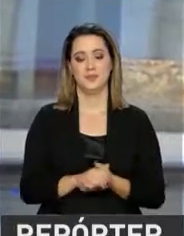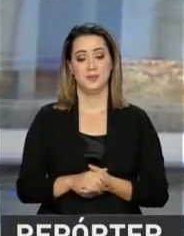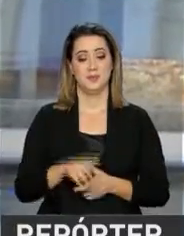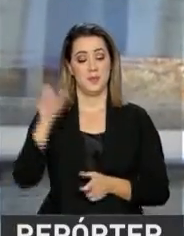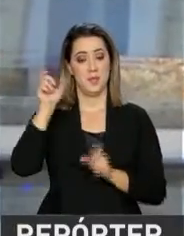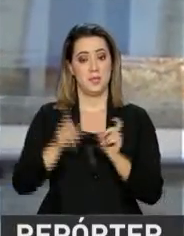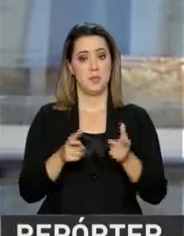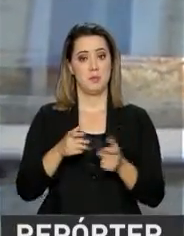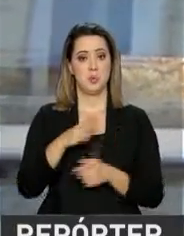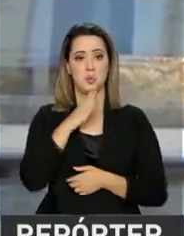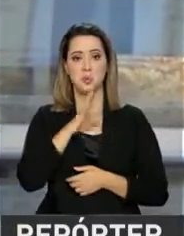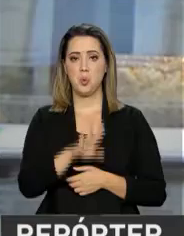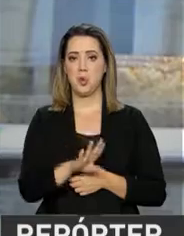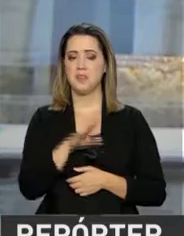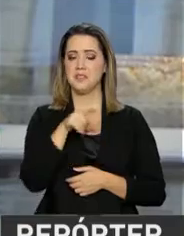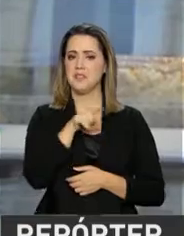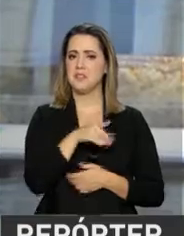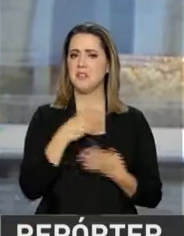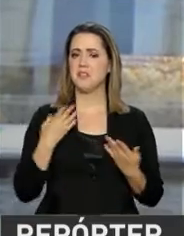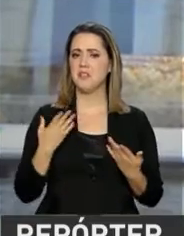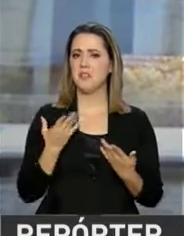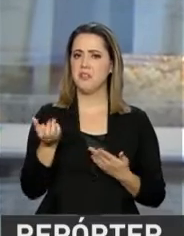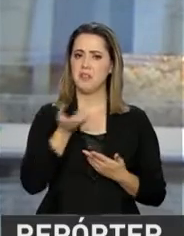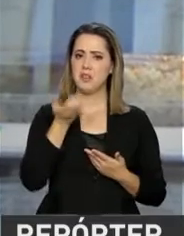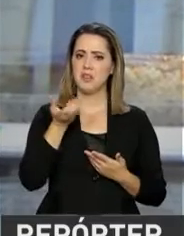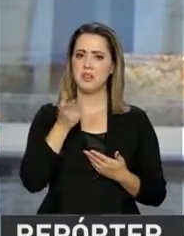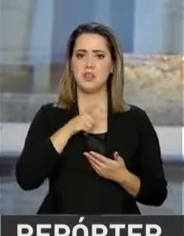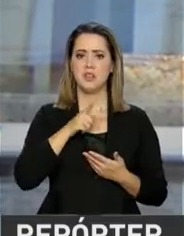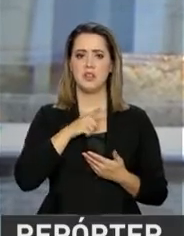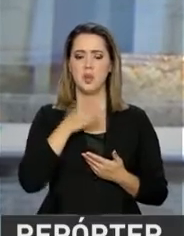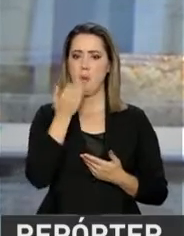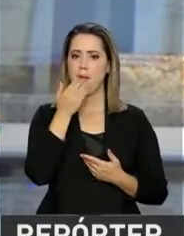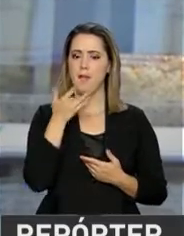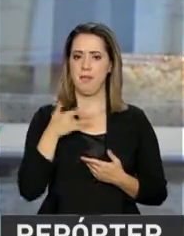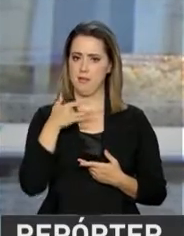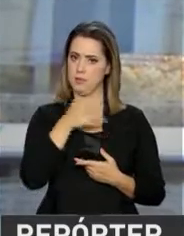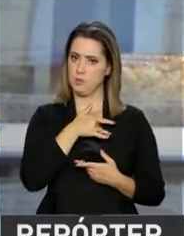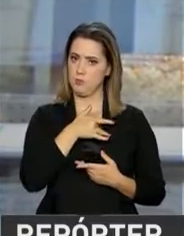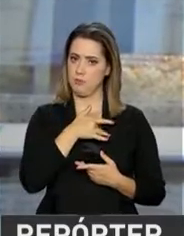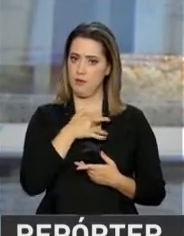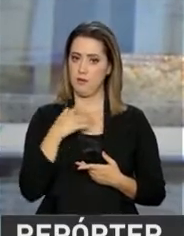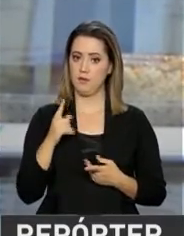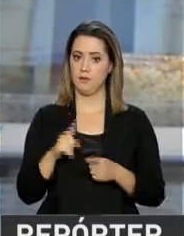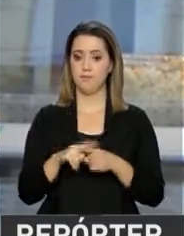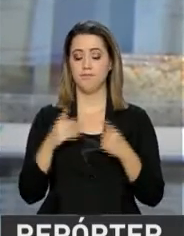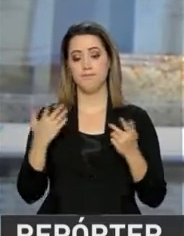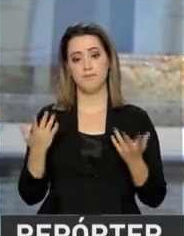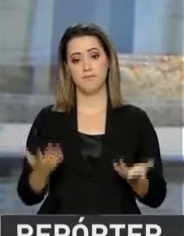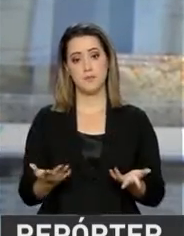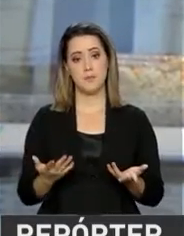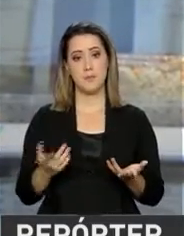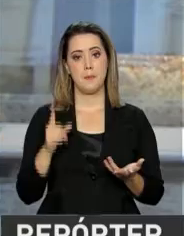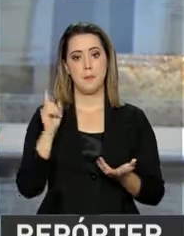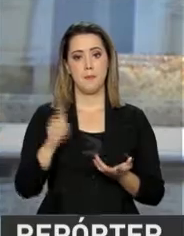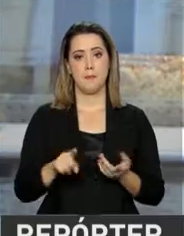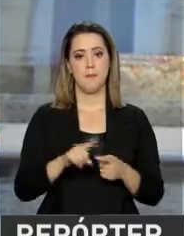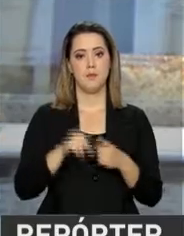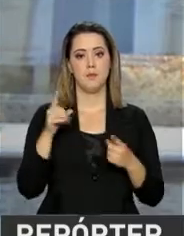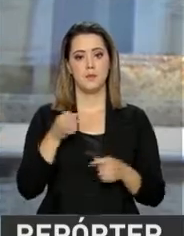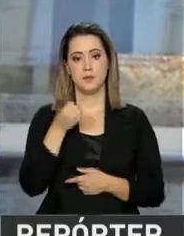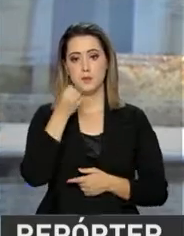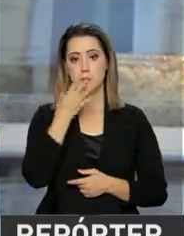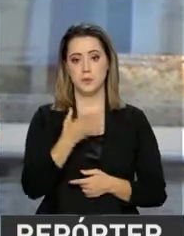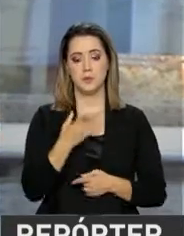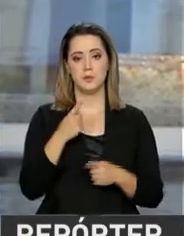pessoas não tinham em mente assim querer ser uma alimentação saudável né mas valeu muito